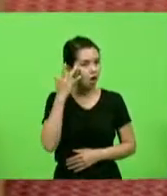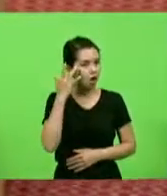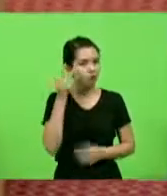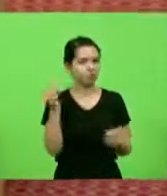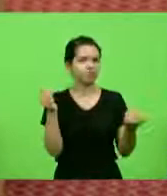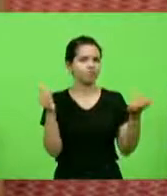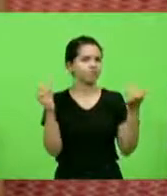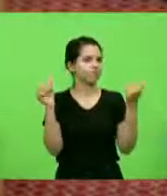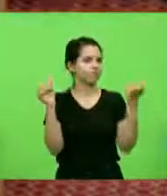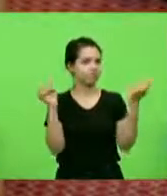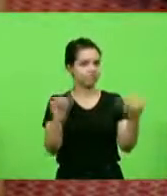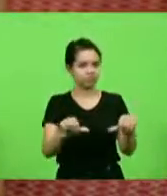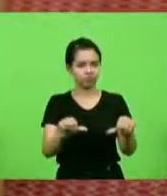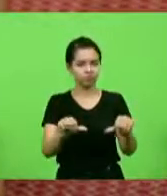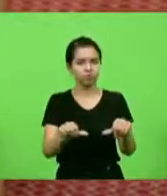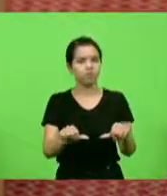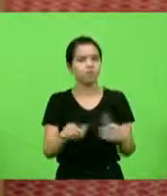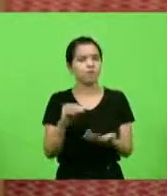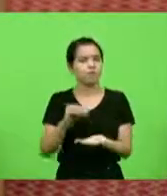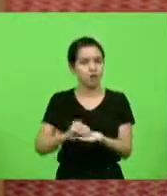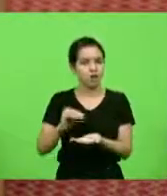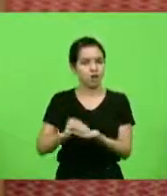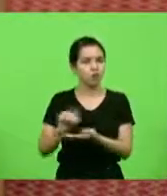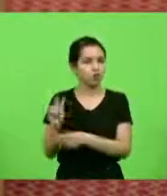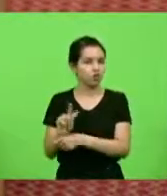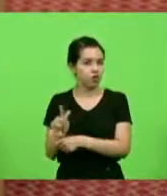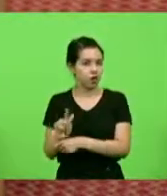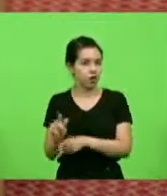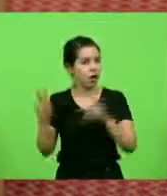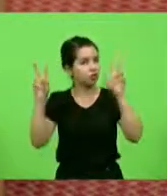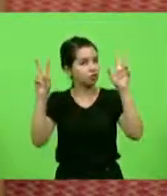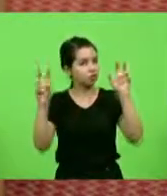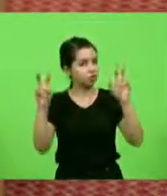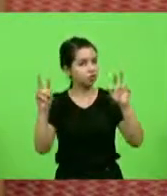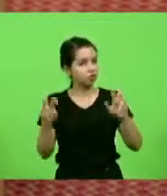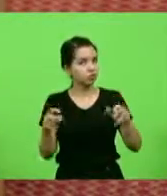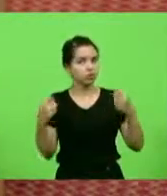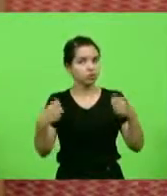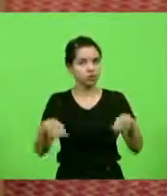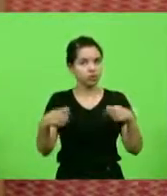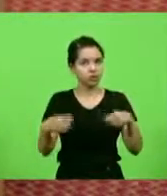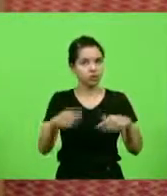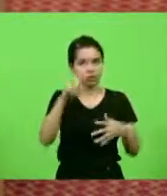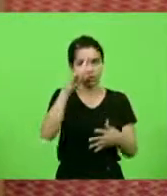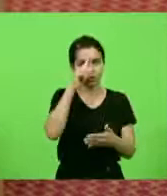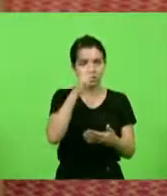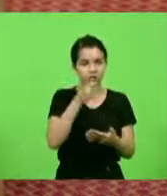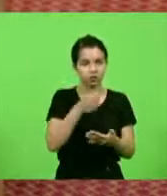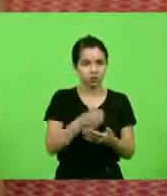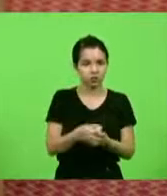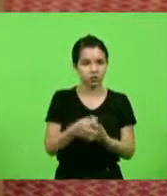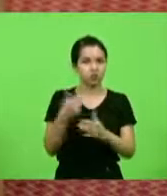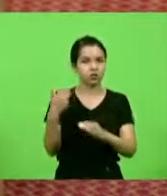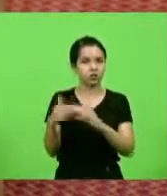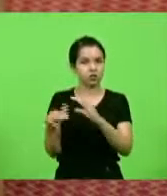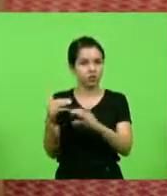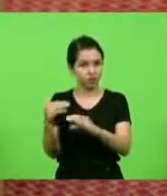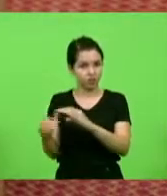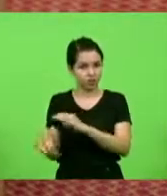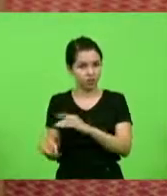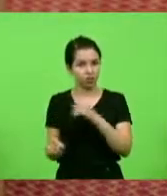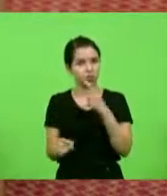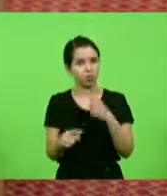essa ingerência em assuntos que têm que ser decididos, encaminhados, por quem